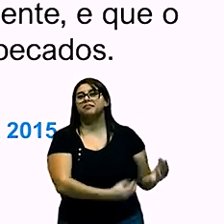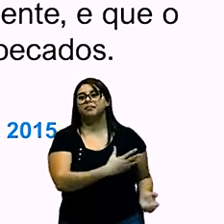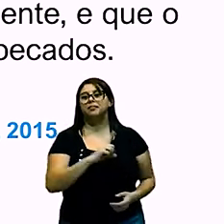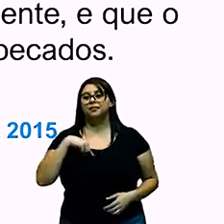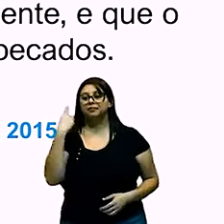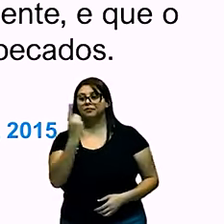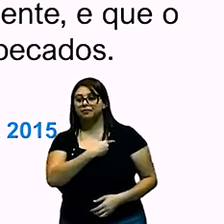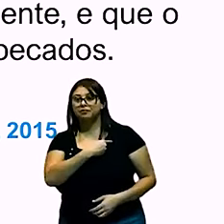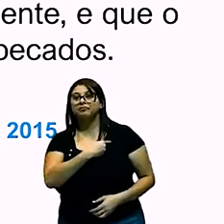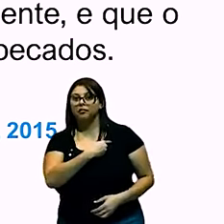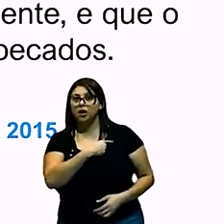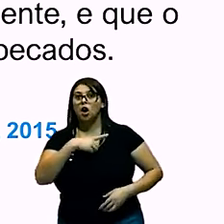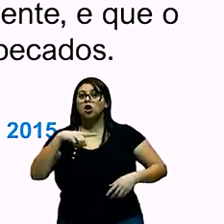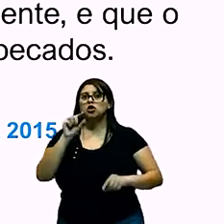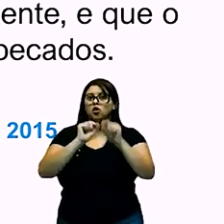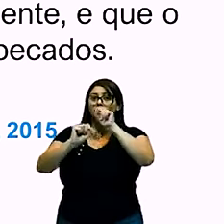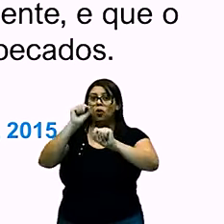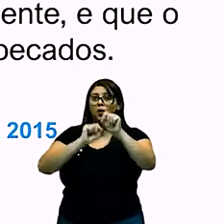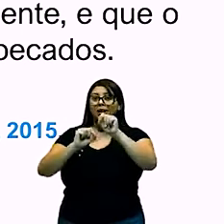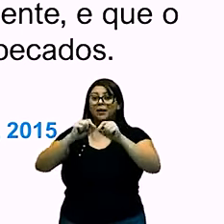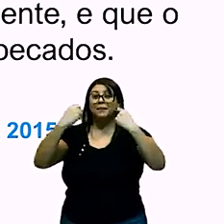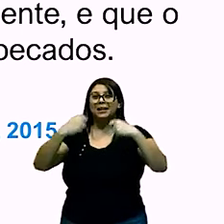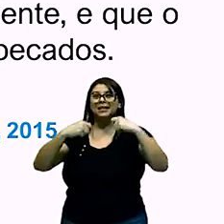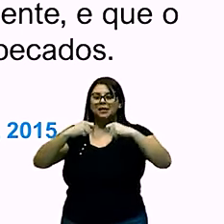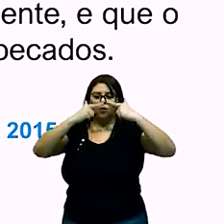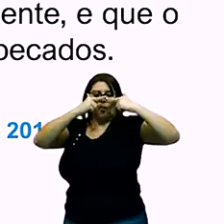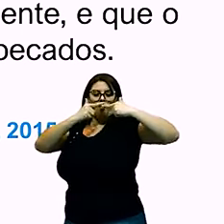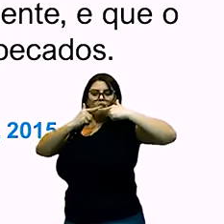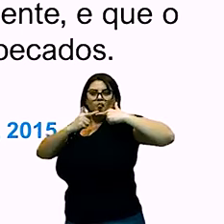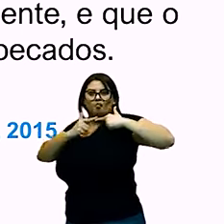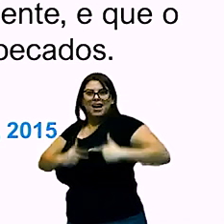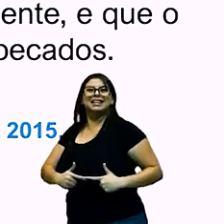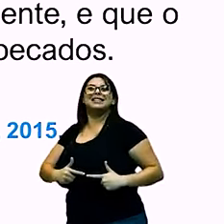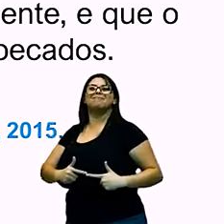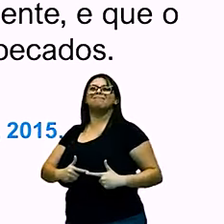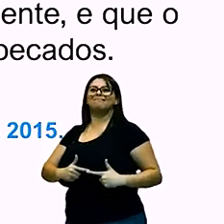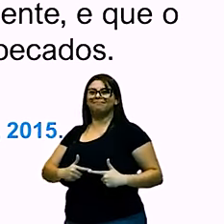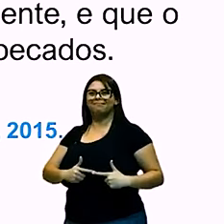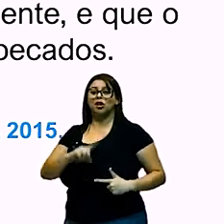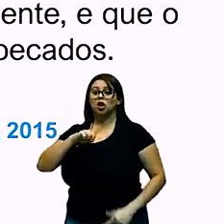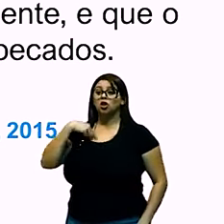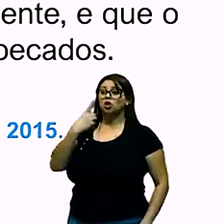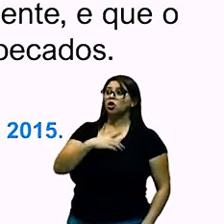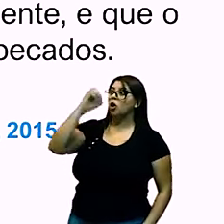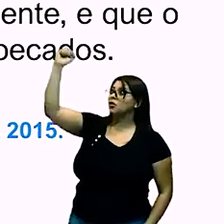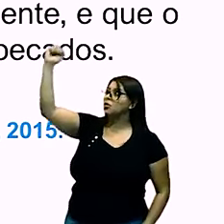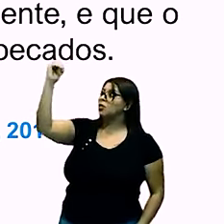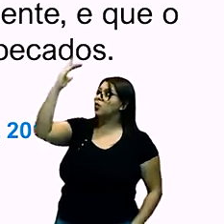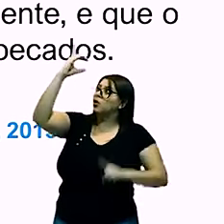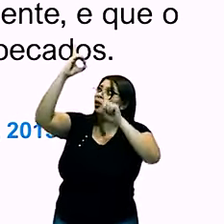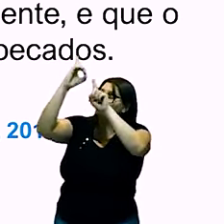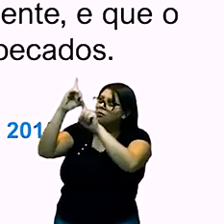purificadas pelo sangue de Jesus. Tudo que nós fazemos, dependemos da graça de Deus.